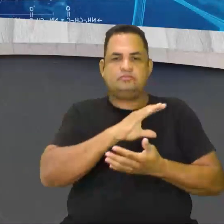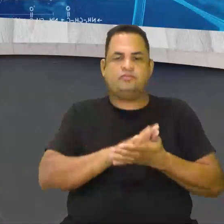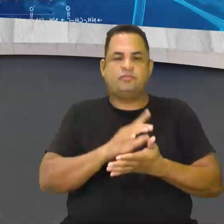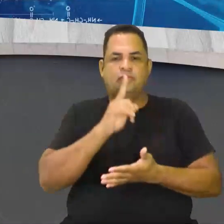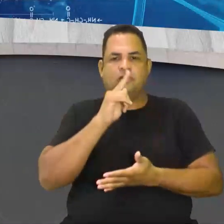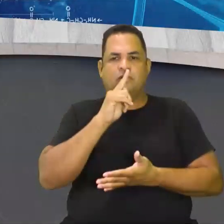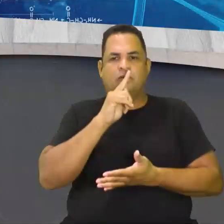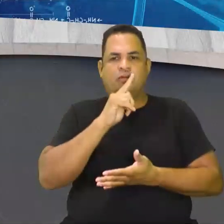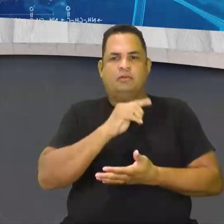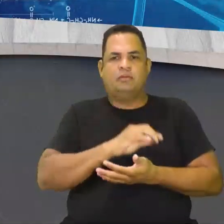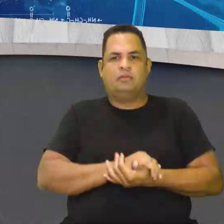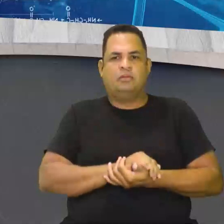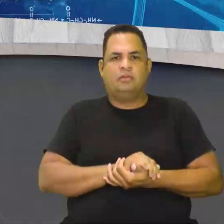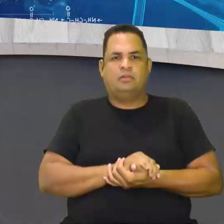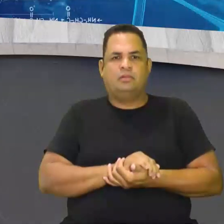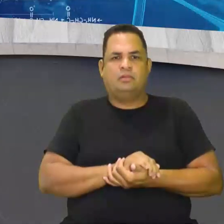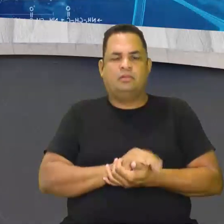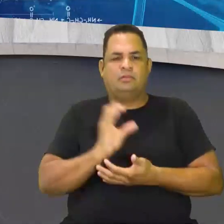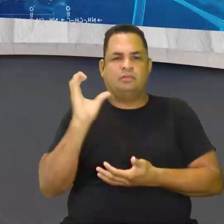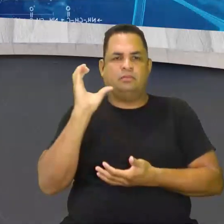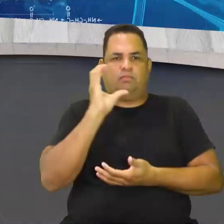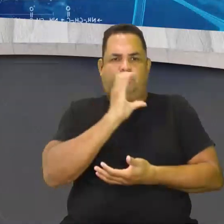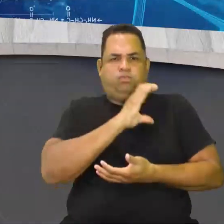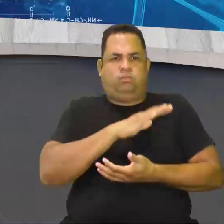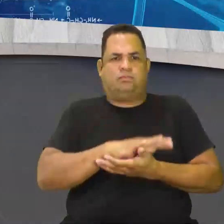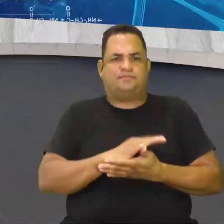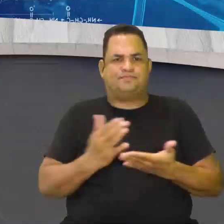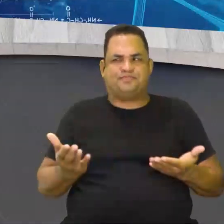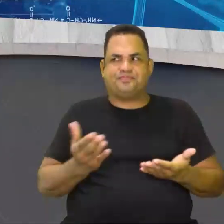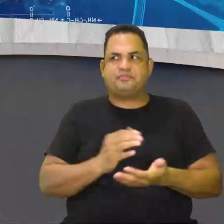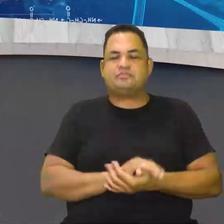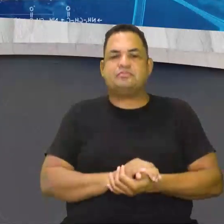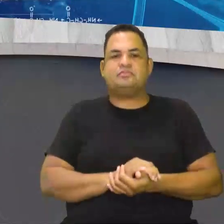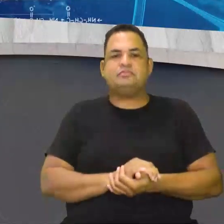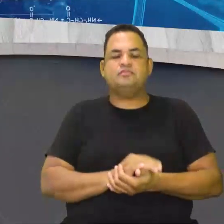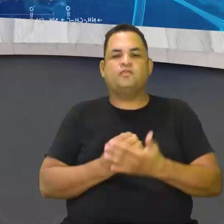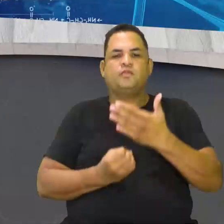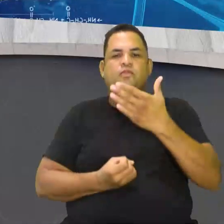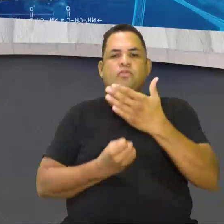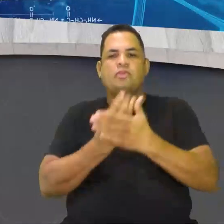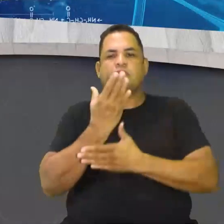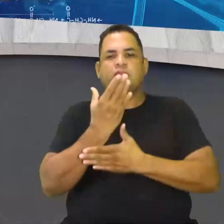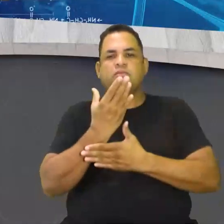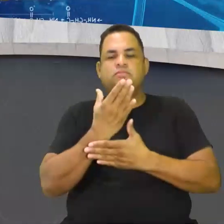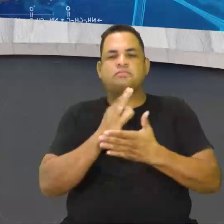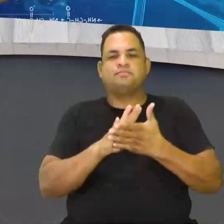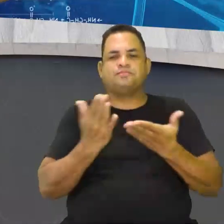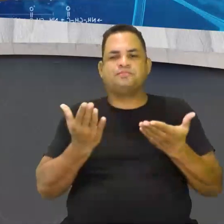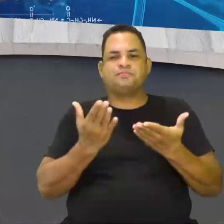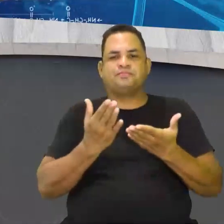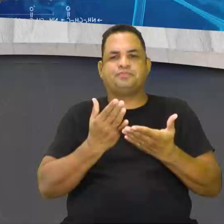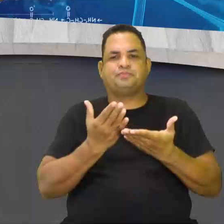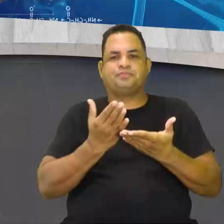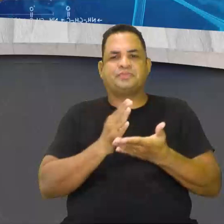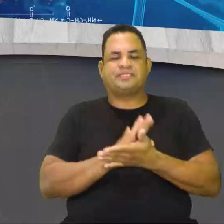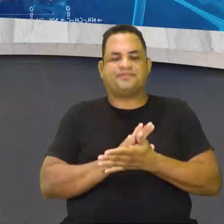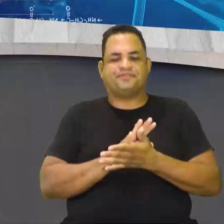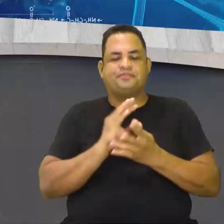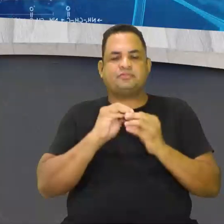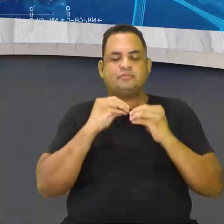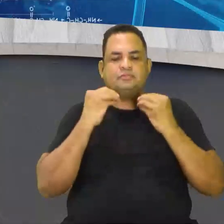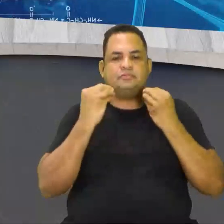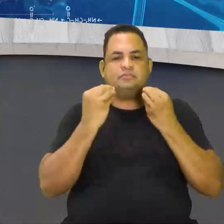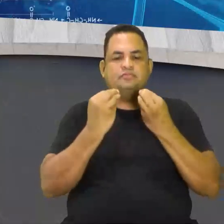é exatamente a água aquecida, professora, que gera a extração de parte das